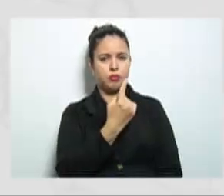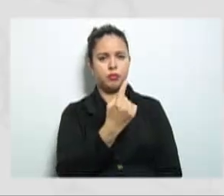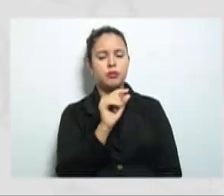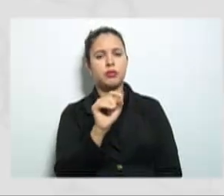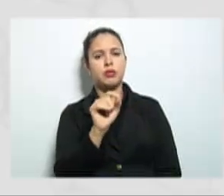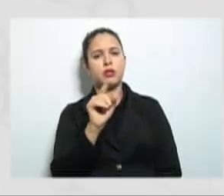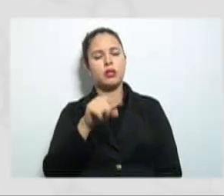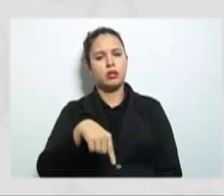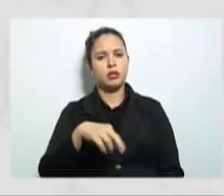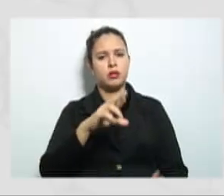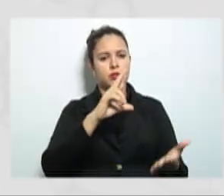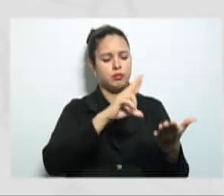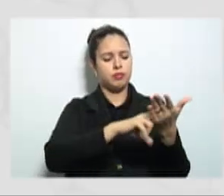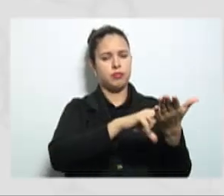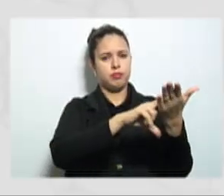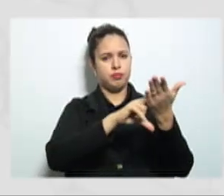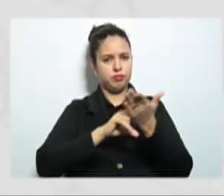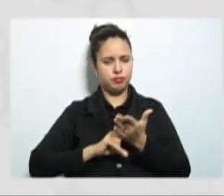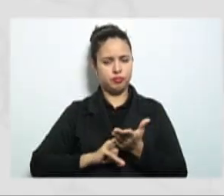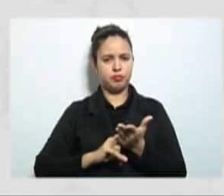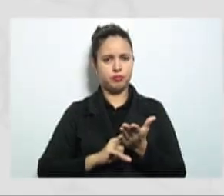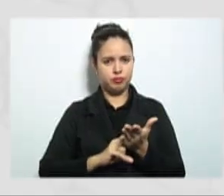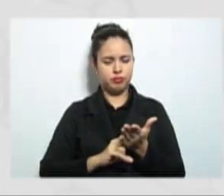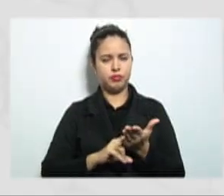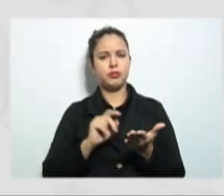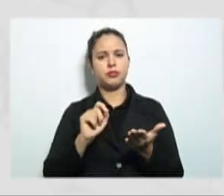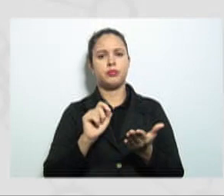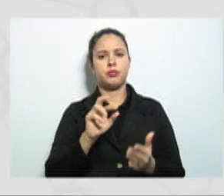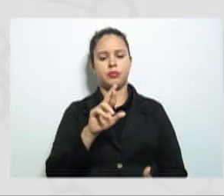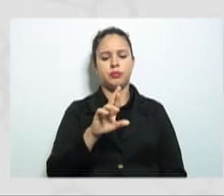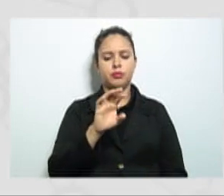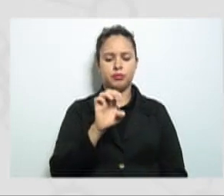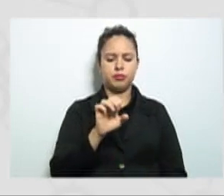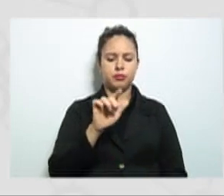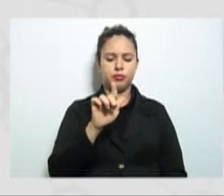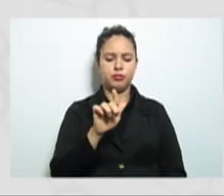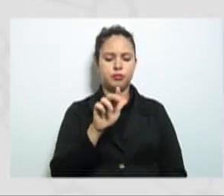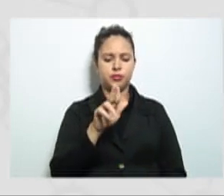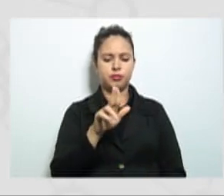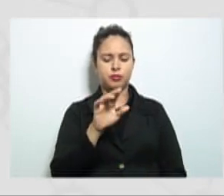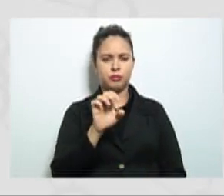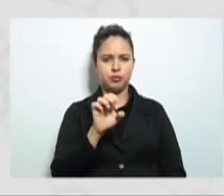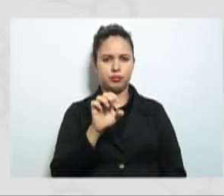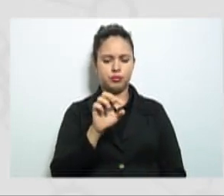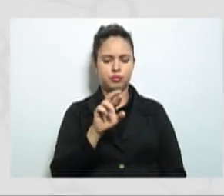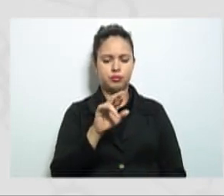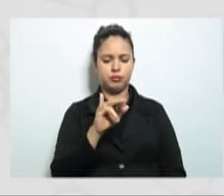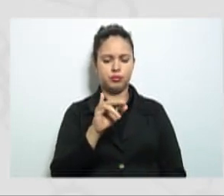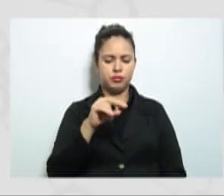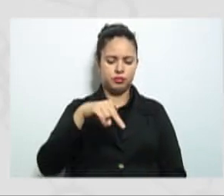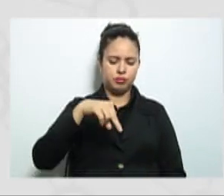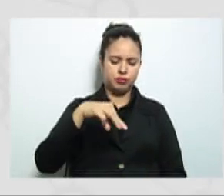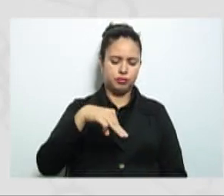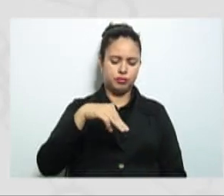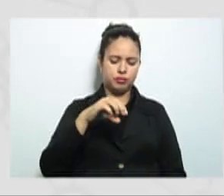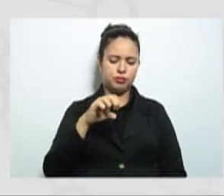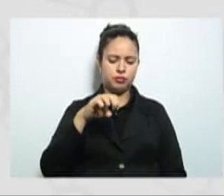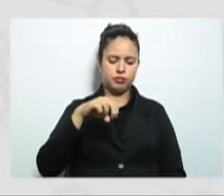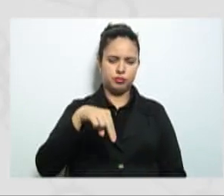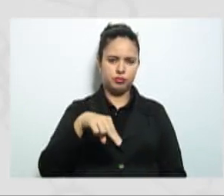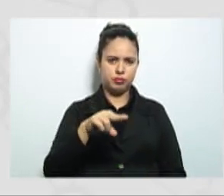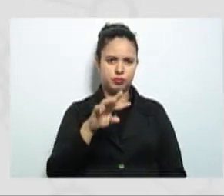o requerimento, que é aquele documento em que o objetivo é a solicitação de algo que é permitido por